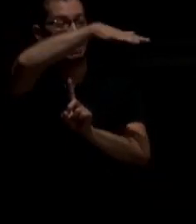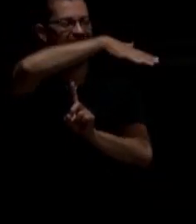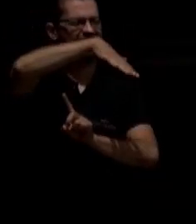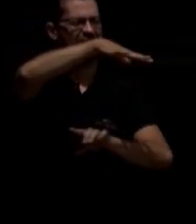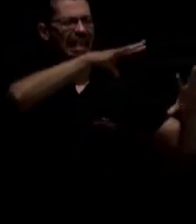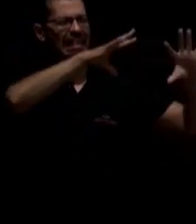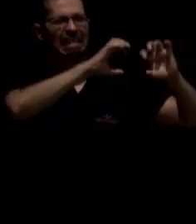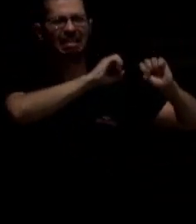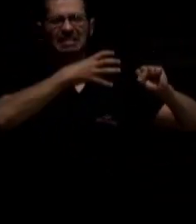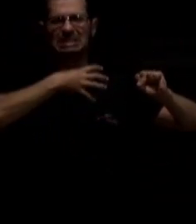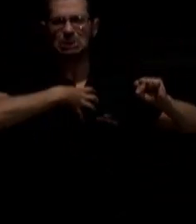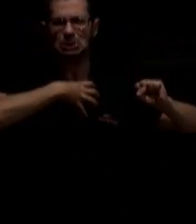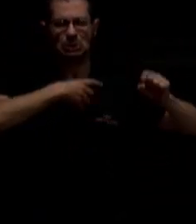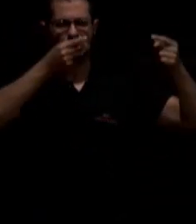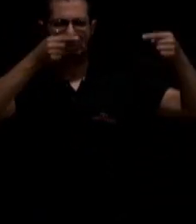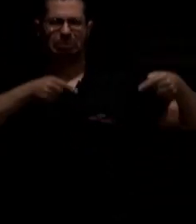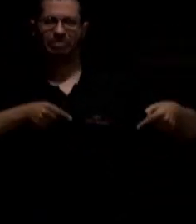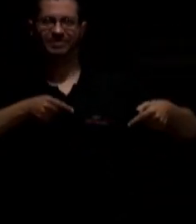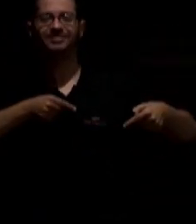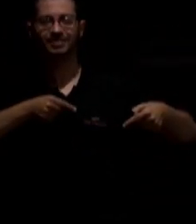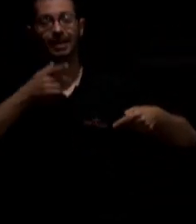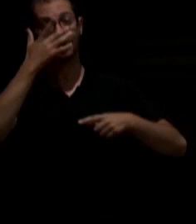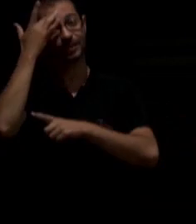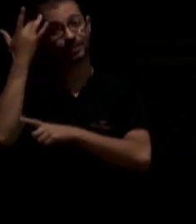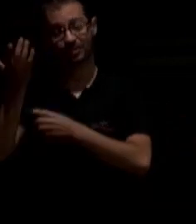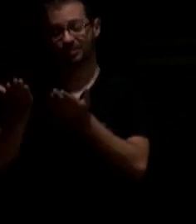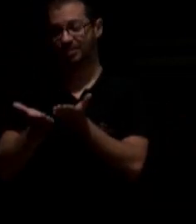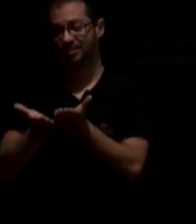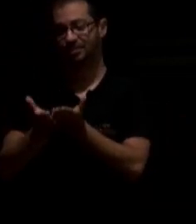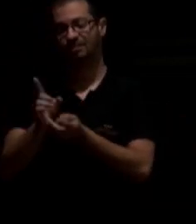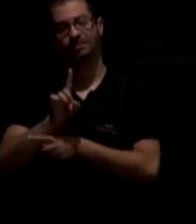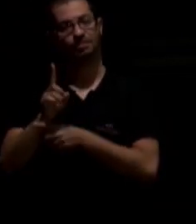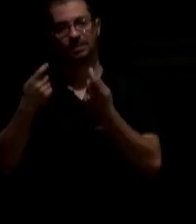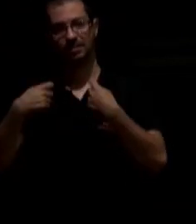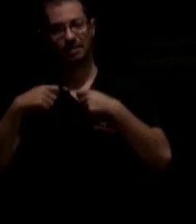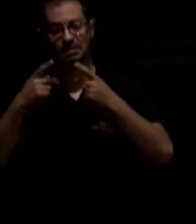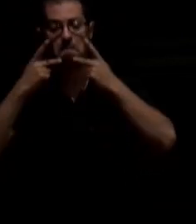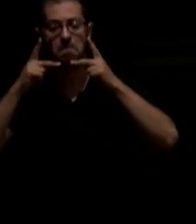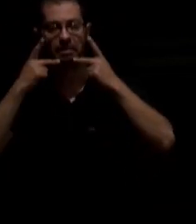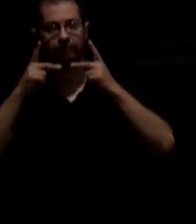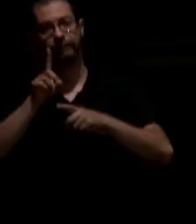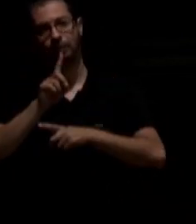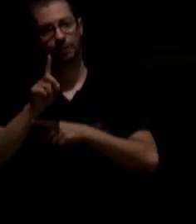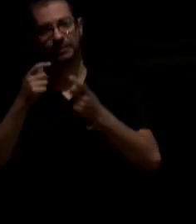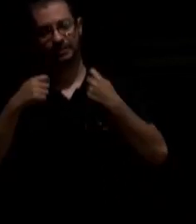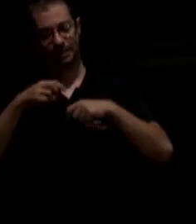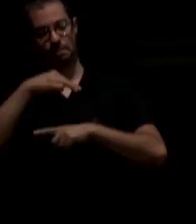precisa ser um pregador para ser perseguido. Ele não precisa ser um missionário. Basta ele